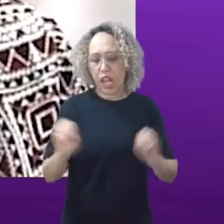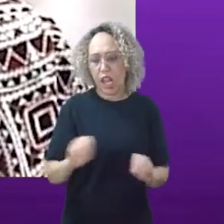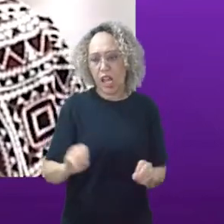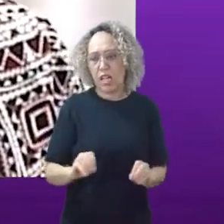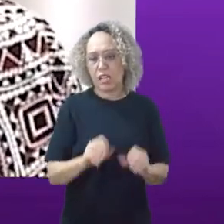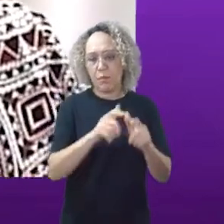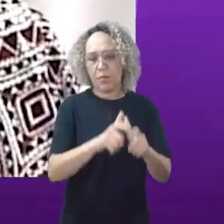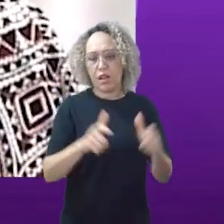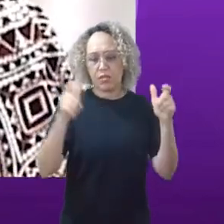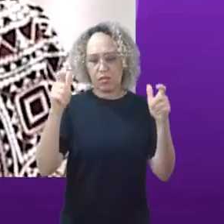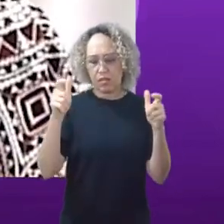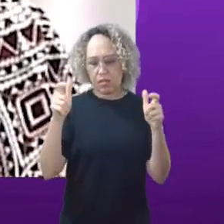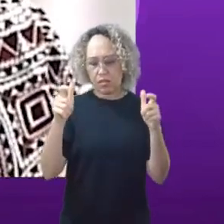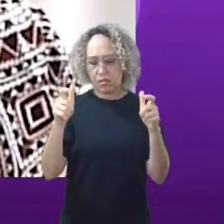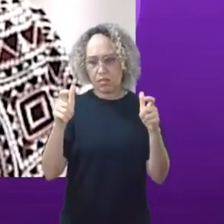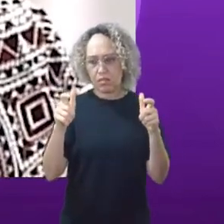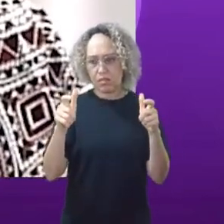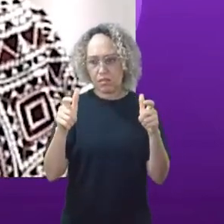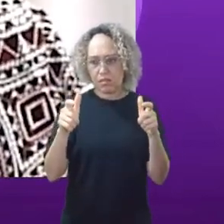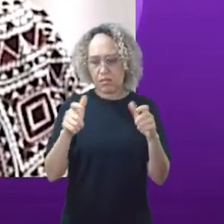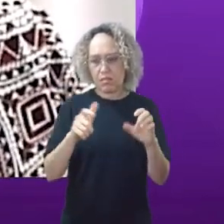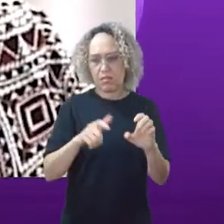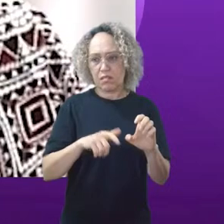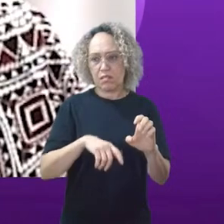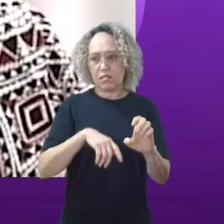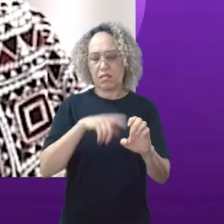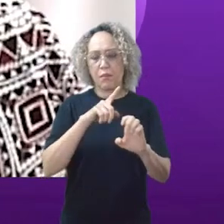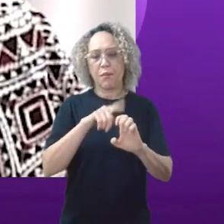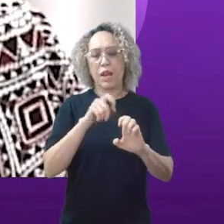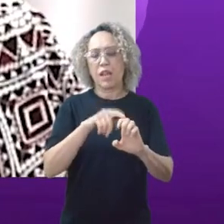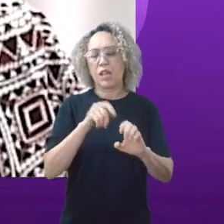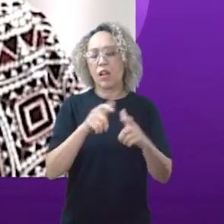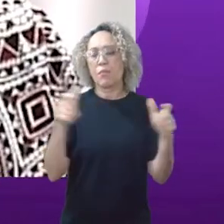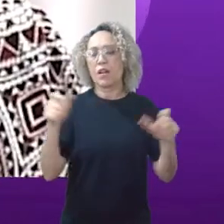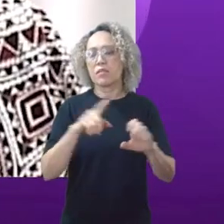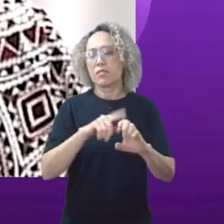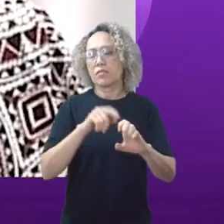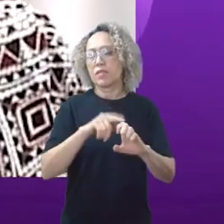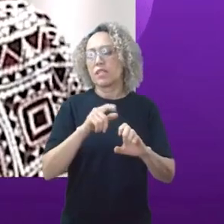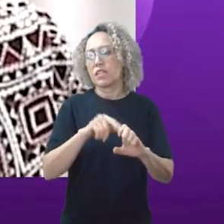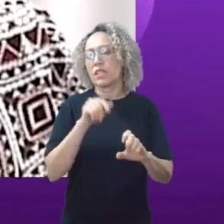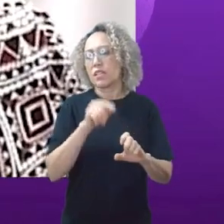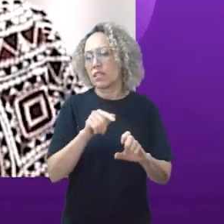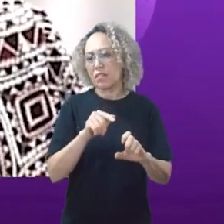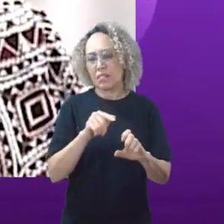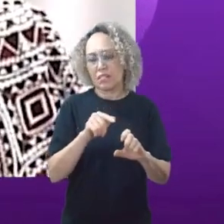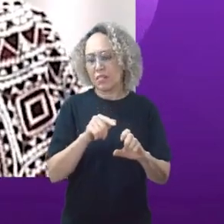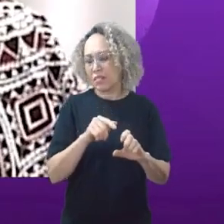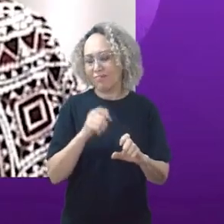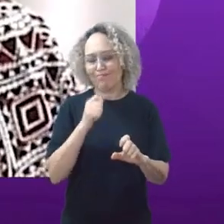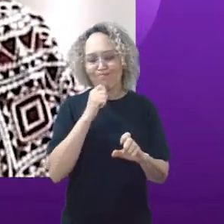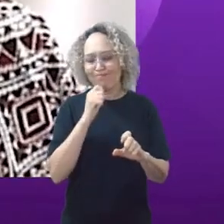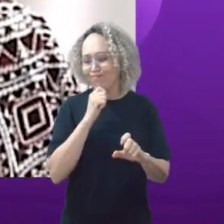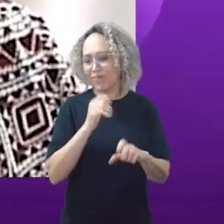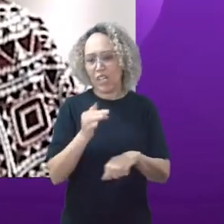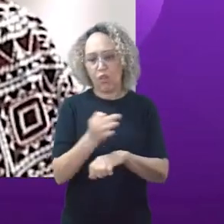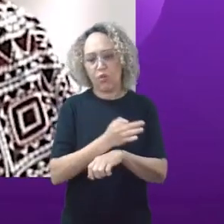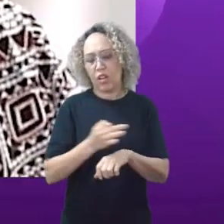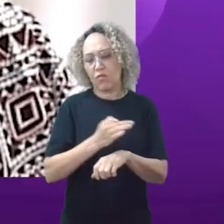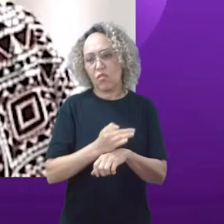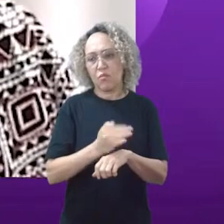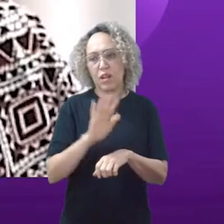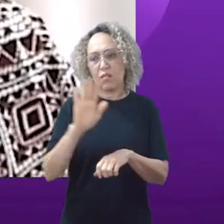dos nossos empreendedores não está formalizado ainda. Só um terço